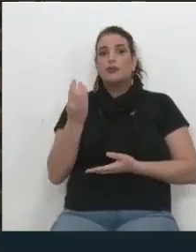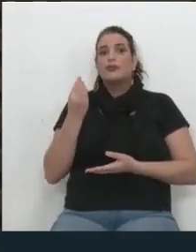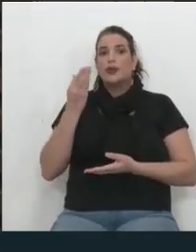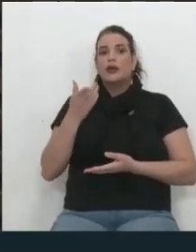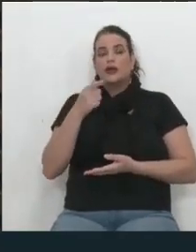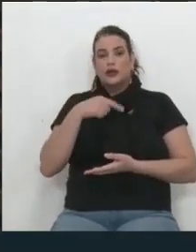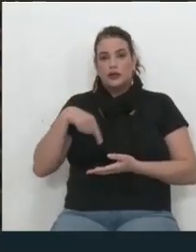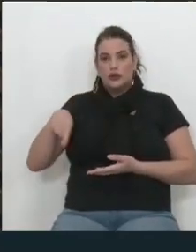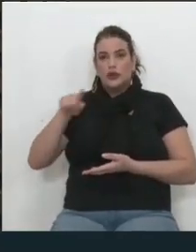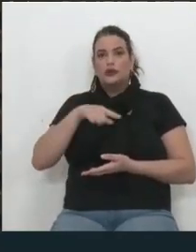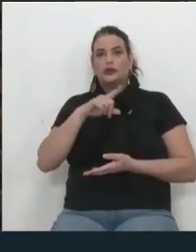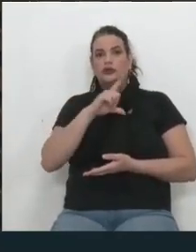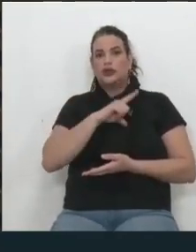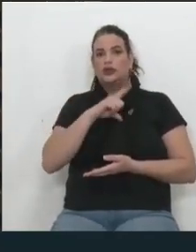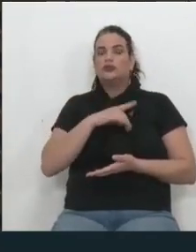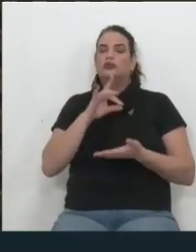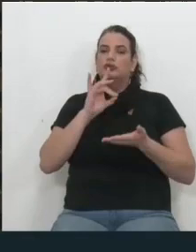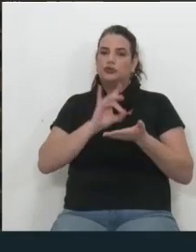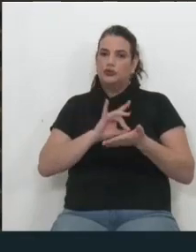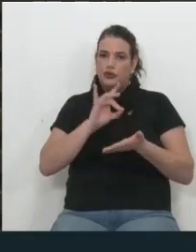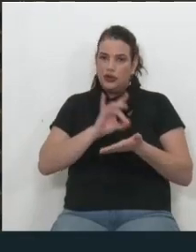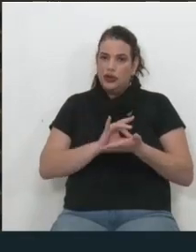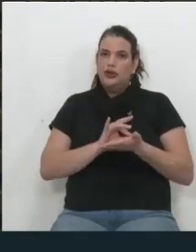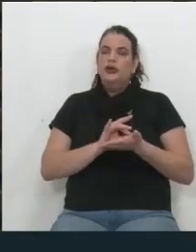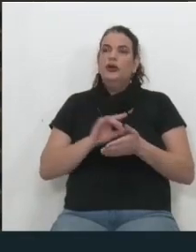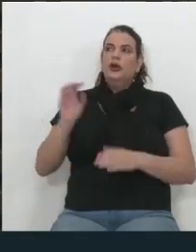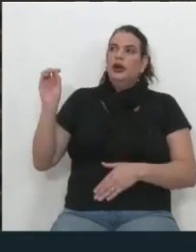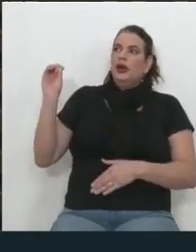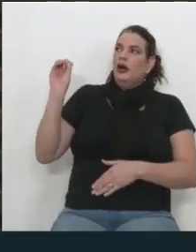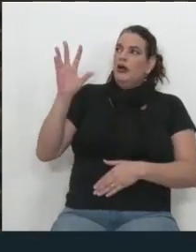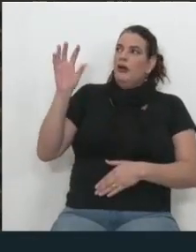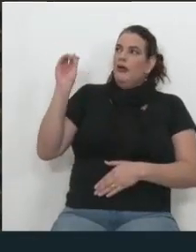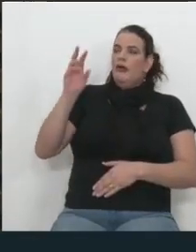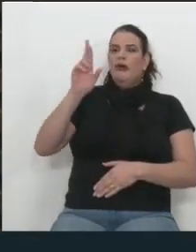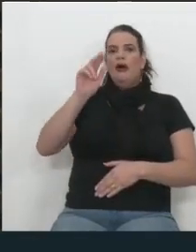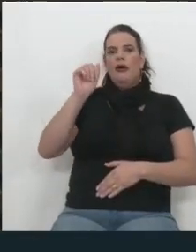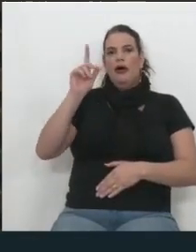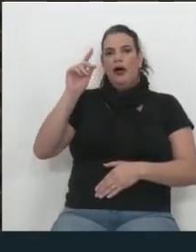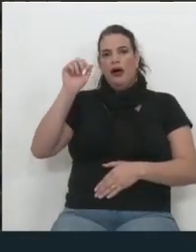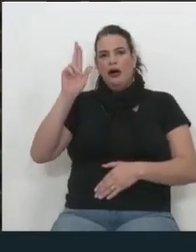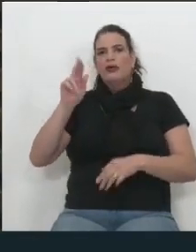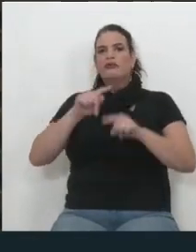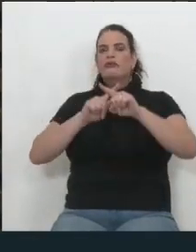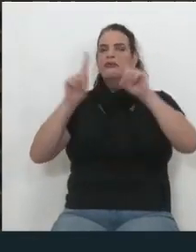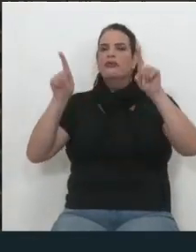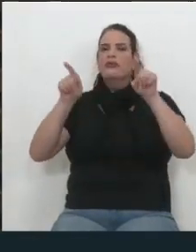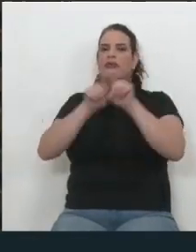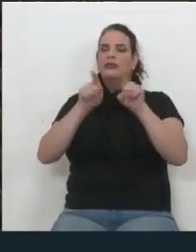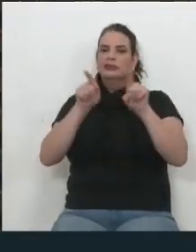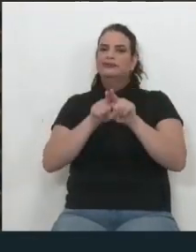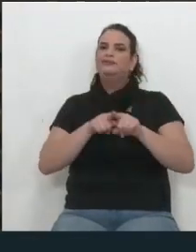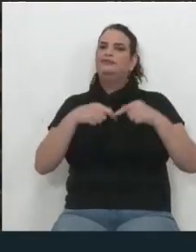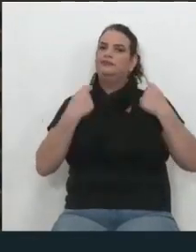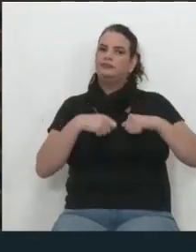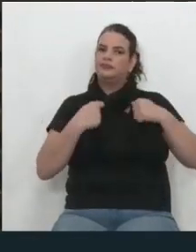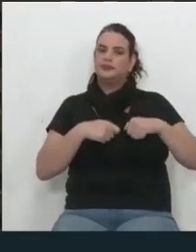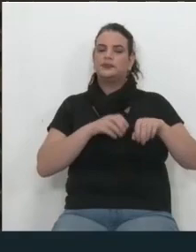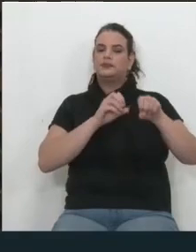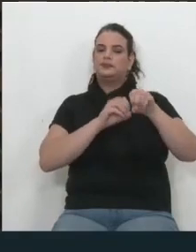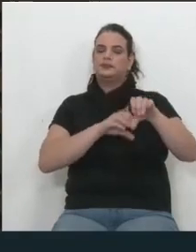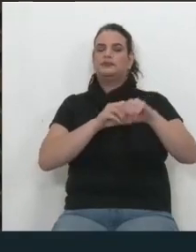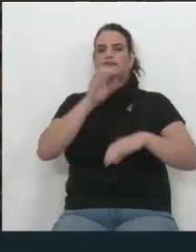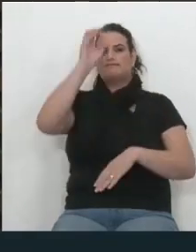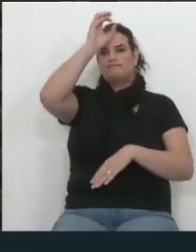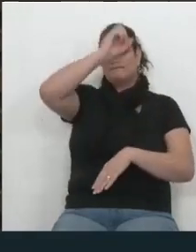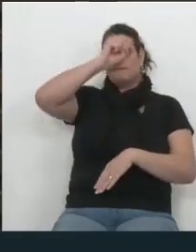nós tenhamos, sim, a funcionabilidade dos radares de trânsito na cidade, mas que tenhamos também a necessária educação